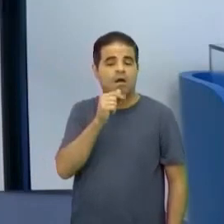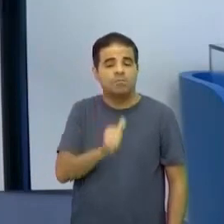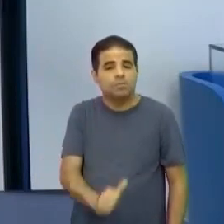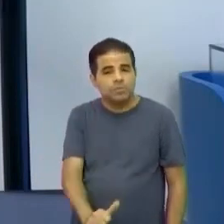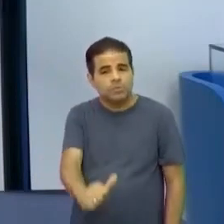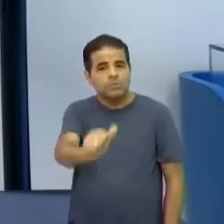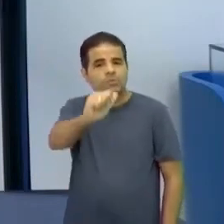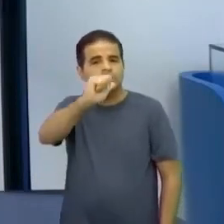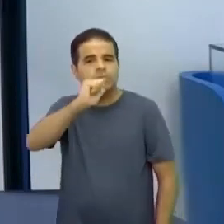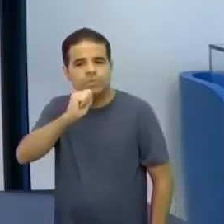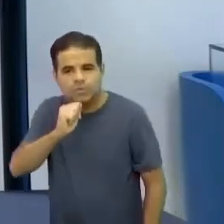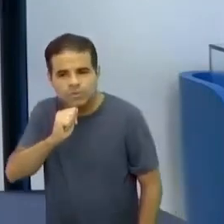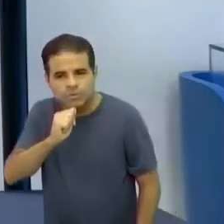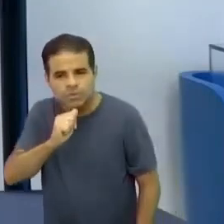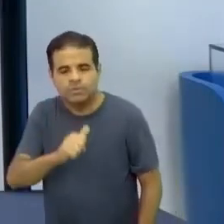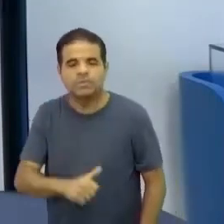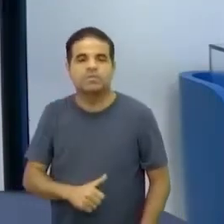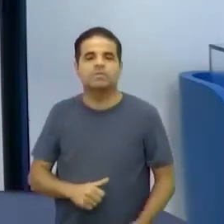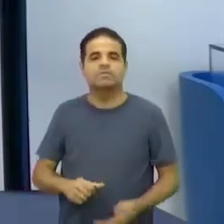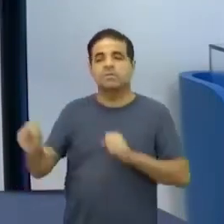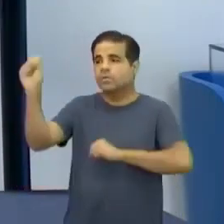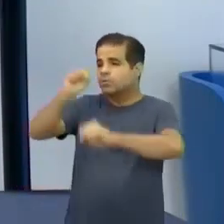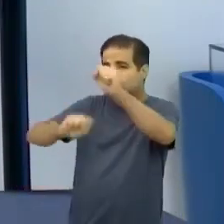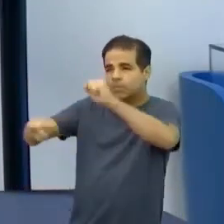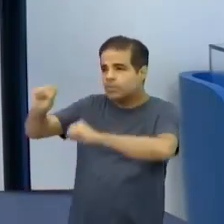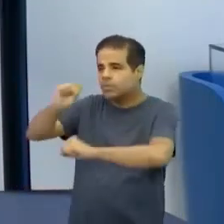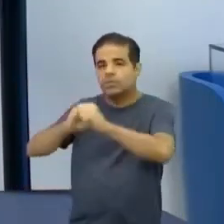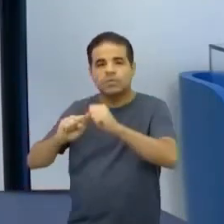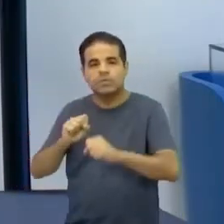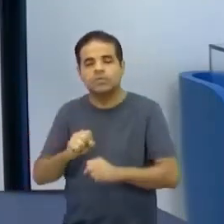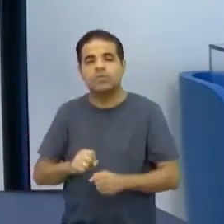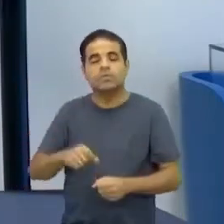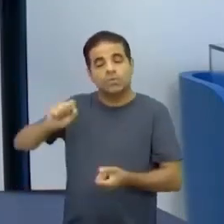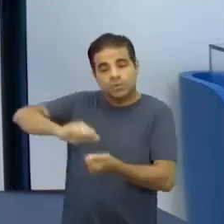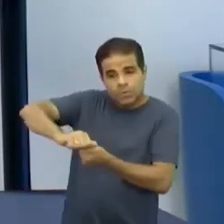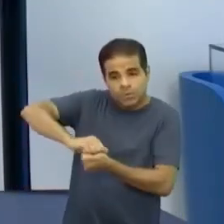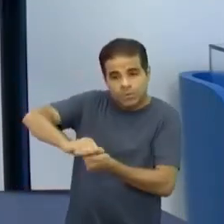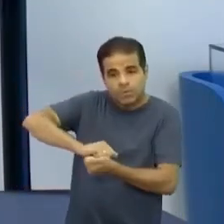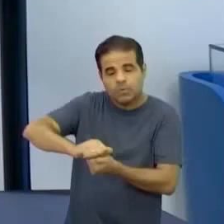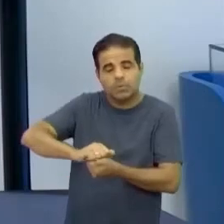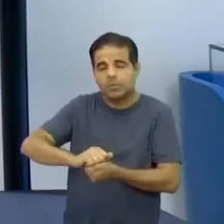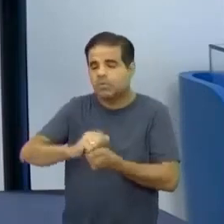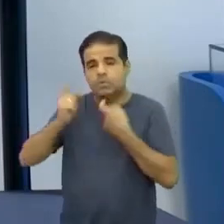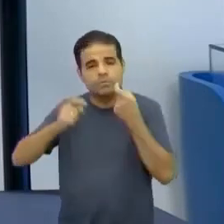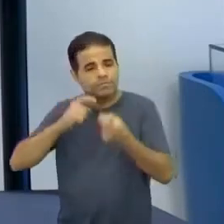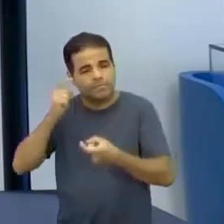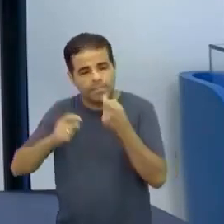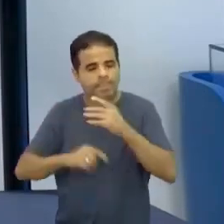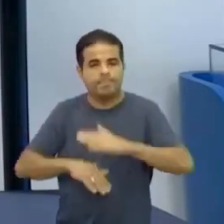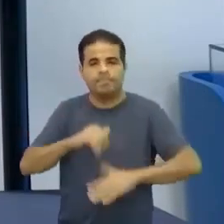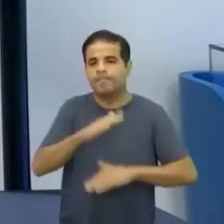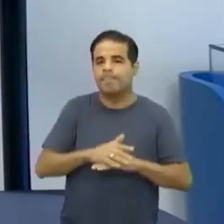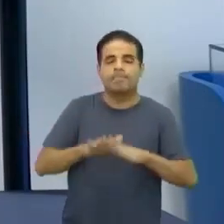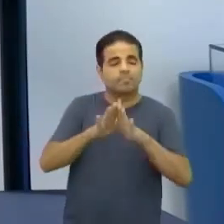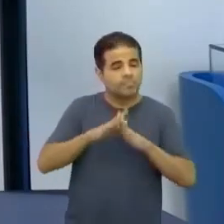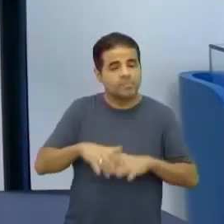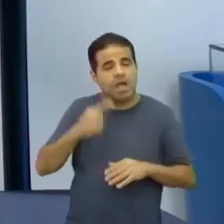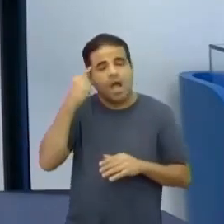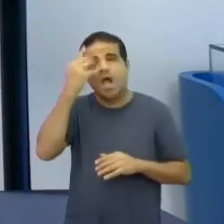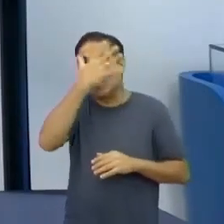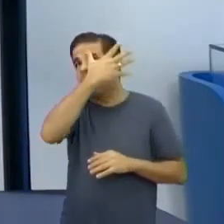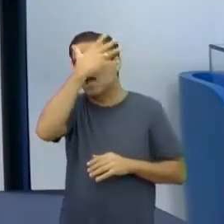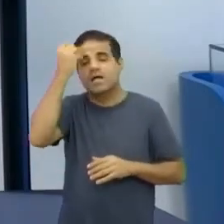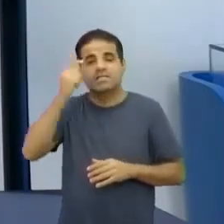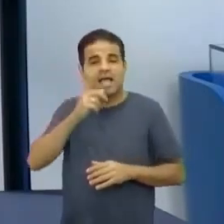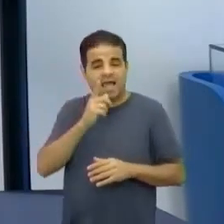vai utilizar ali para lavar a sua carne, para lavar a panela que você vai utilizar, você se preocupa com aquilo ali. Só que você esquece que para aquele quilo